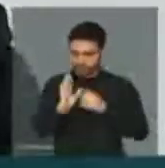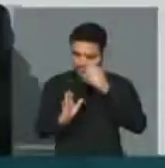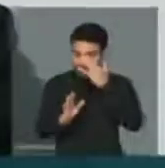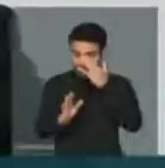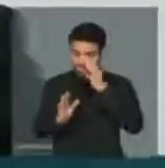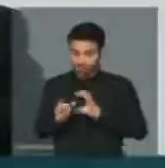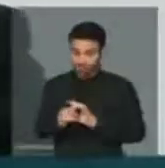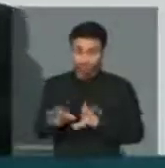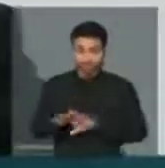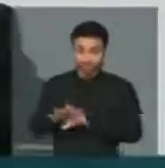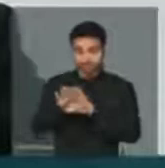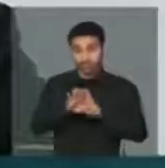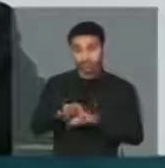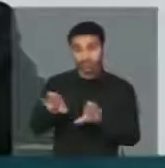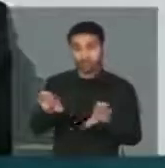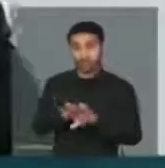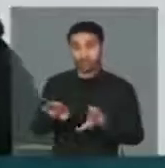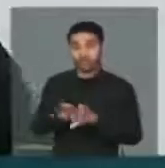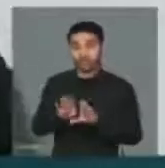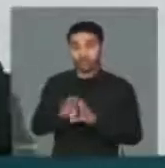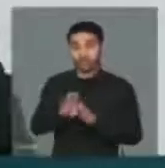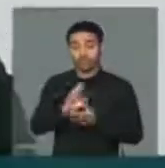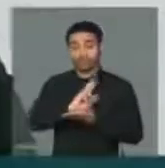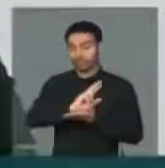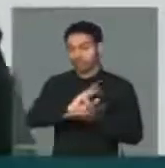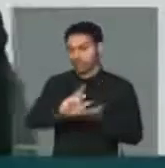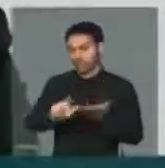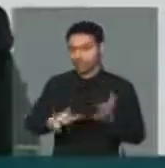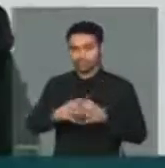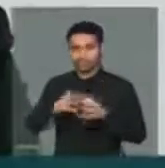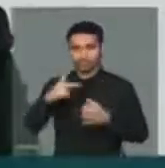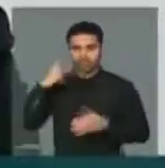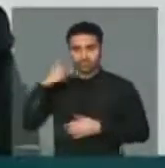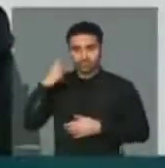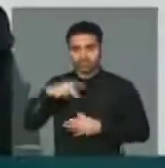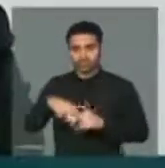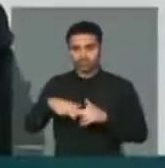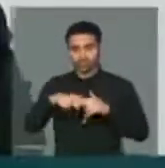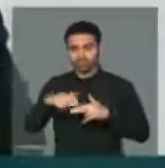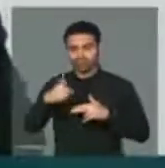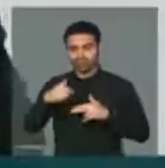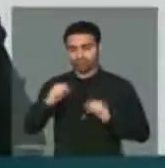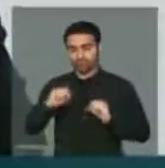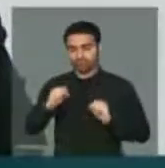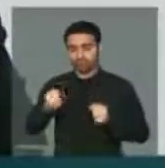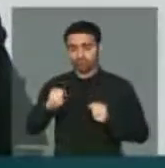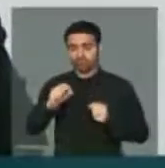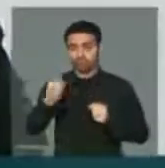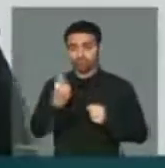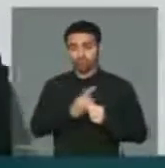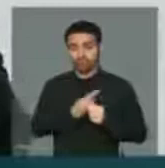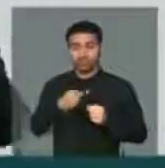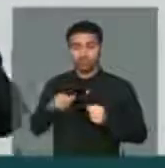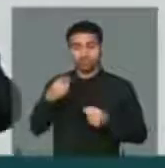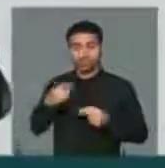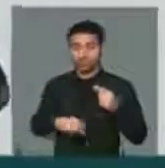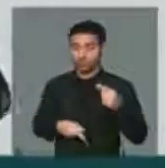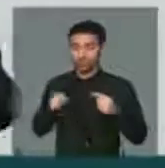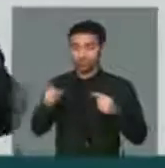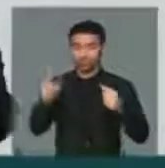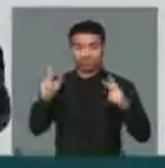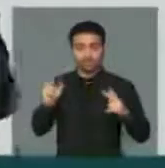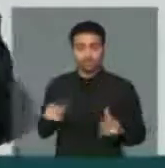democrático e o pluripartidarismo. Por isso que eu defendo que estamos indo contra o que está escrito